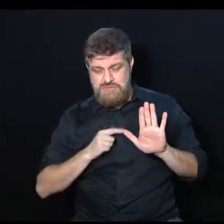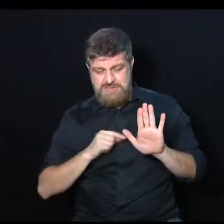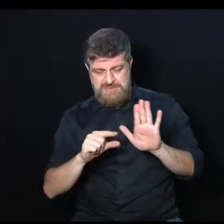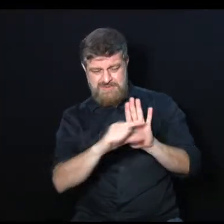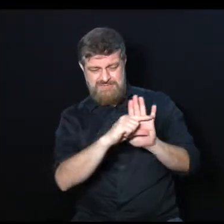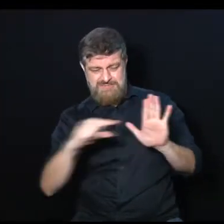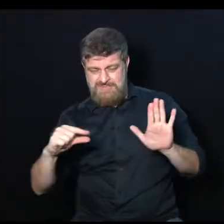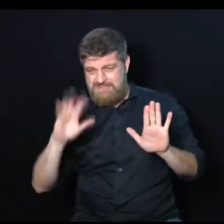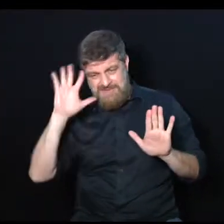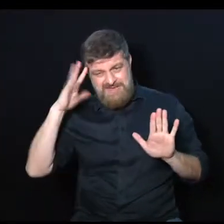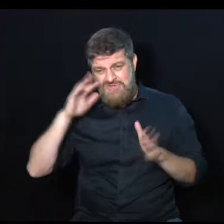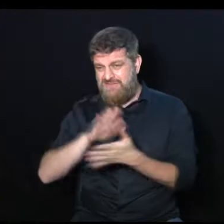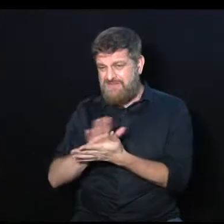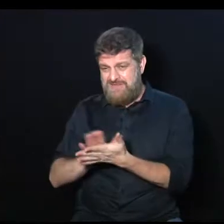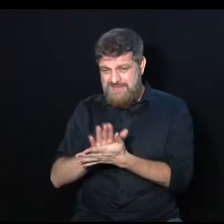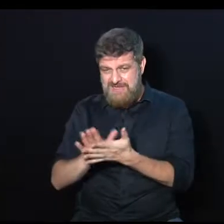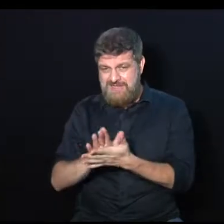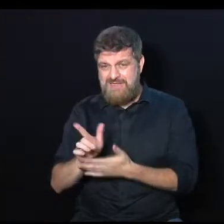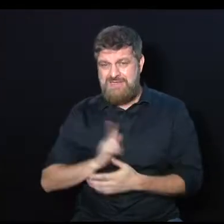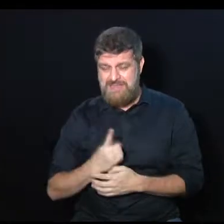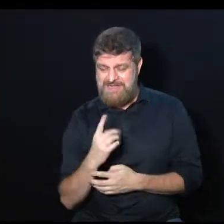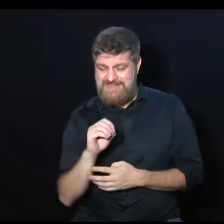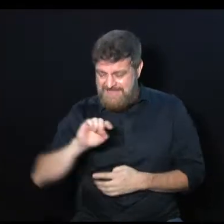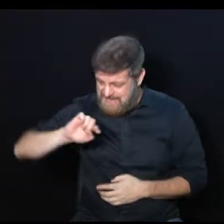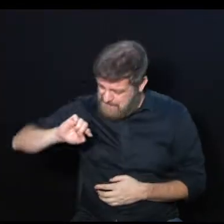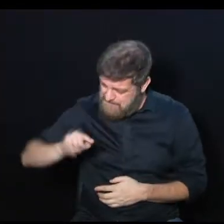resolve nada, que deveria ser destinado R$10 mil,